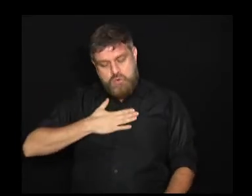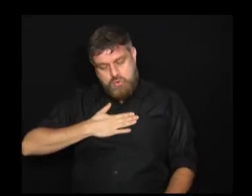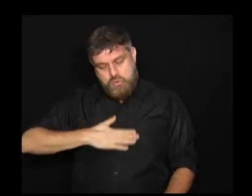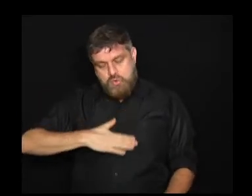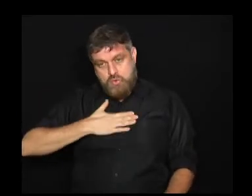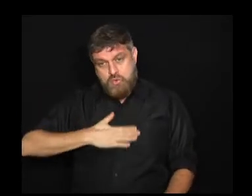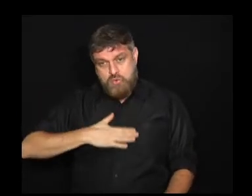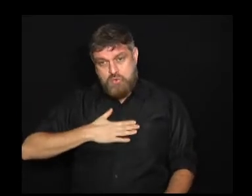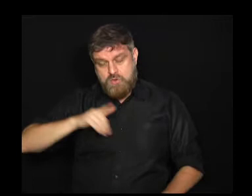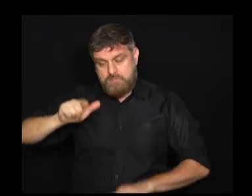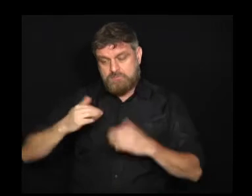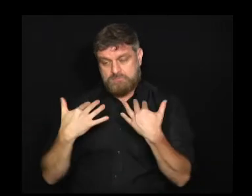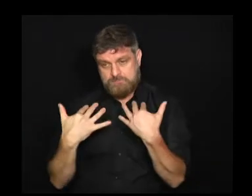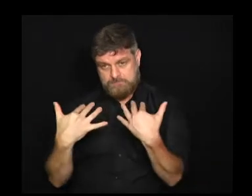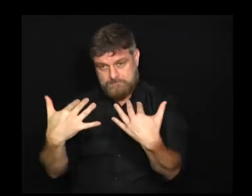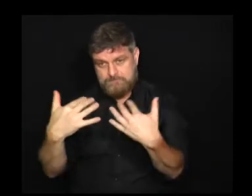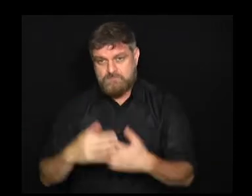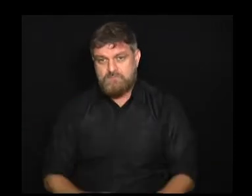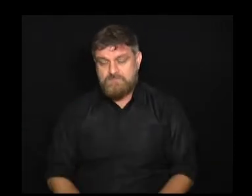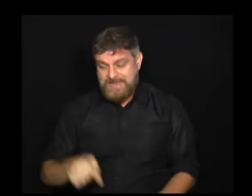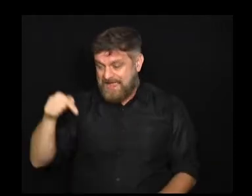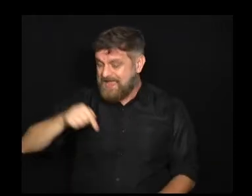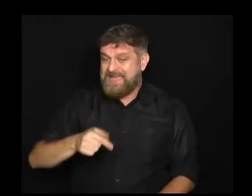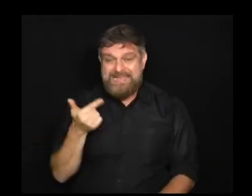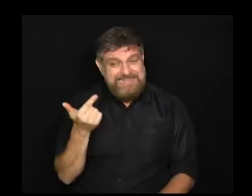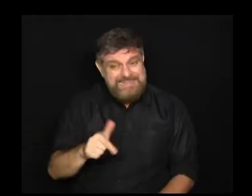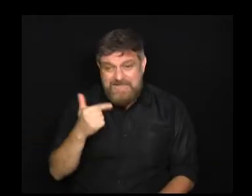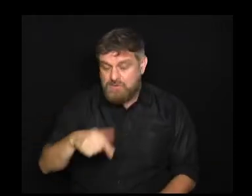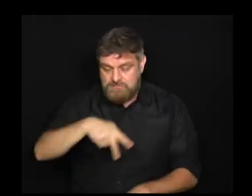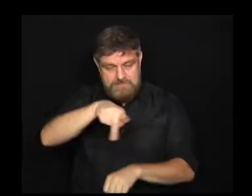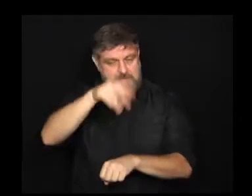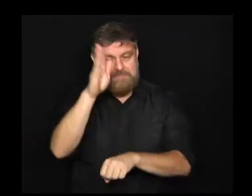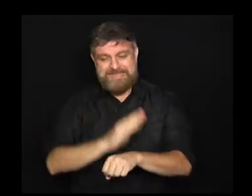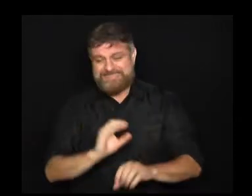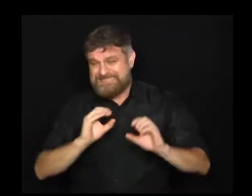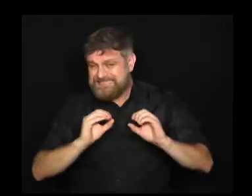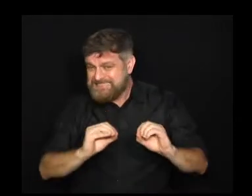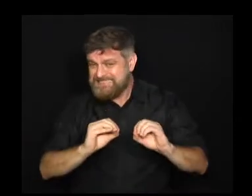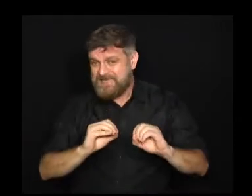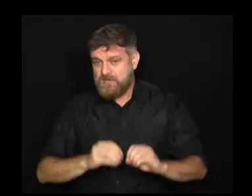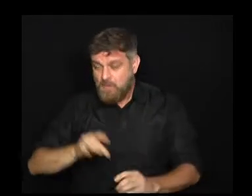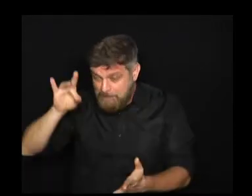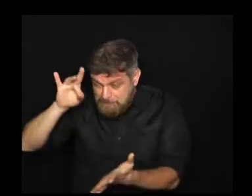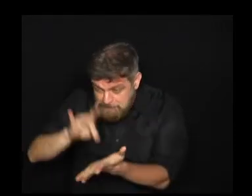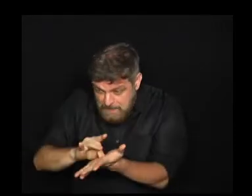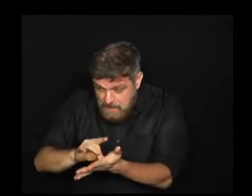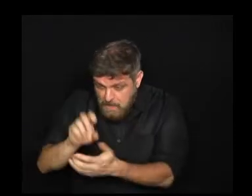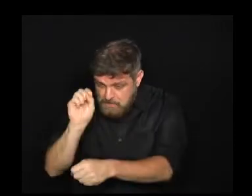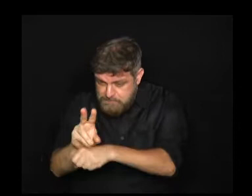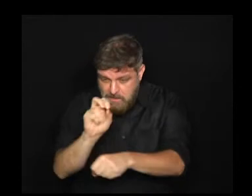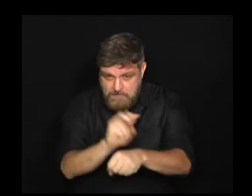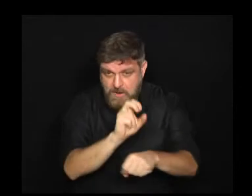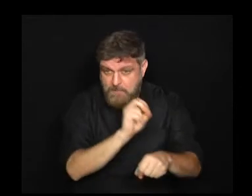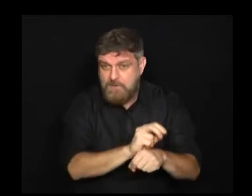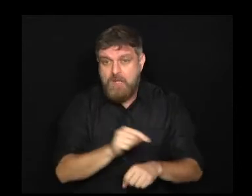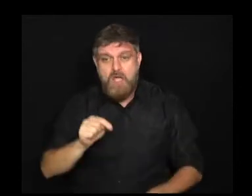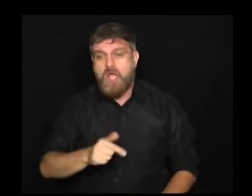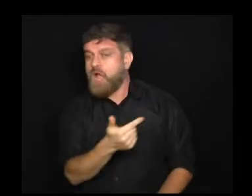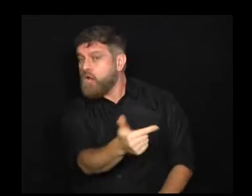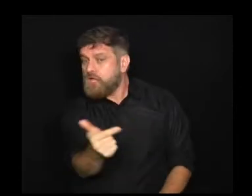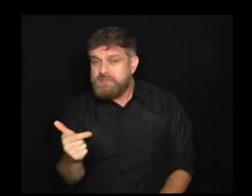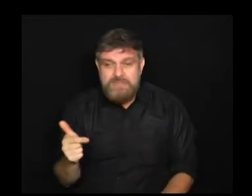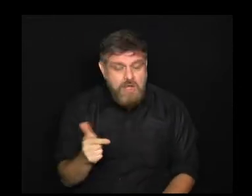todos que estão ouvindo, que na verdade a gente não tem transmissão no Brasil e não tem confirmação de transmissão na comunidade em nenhum